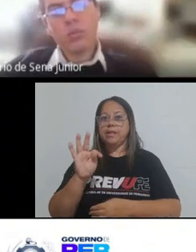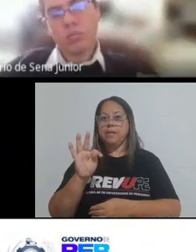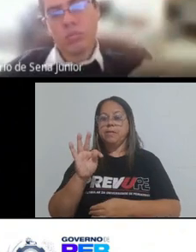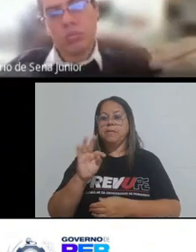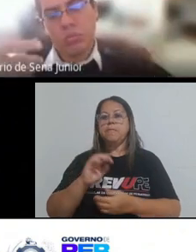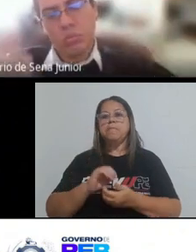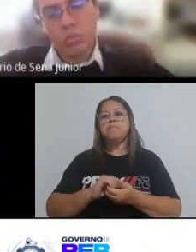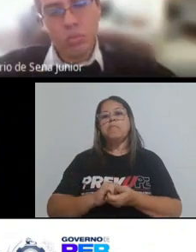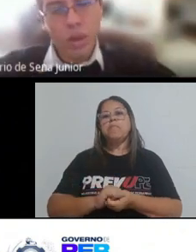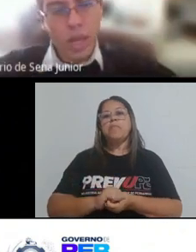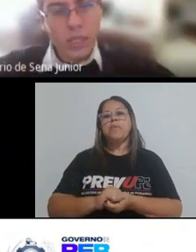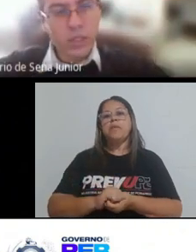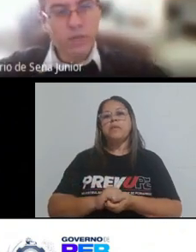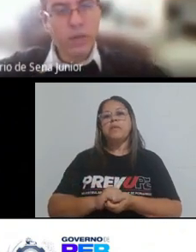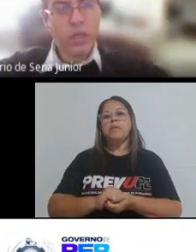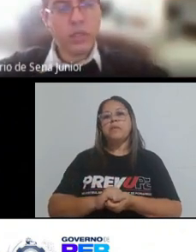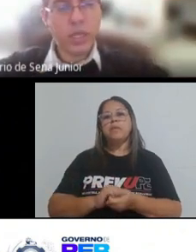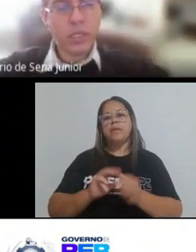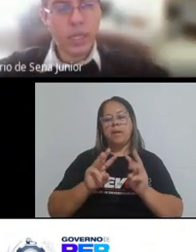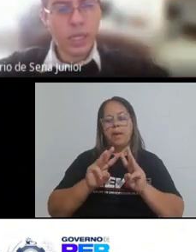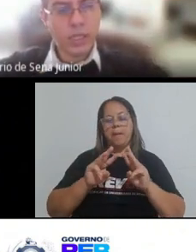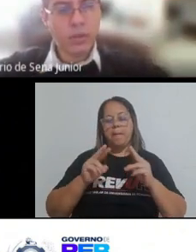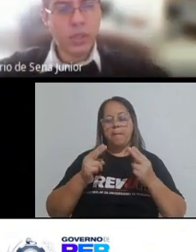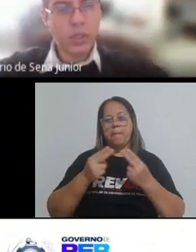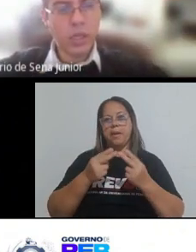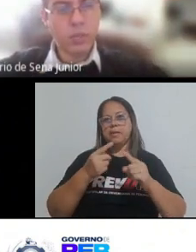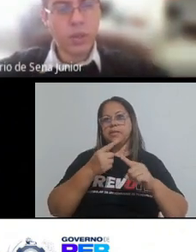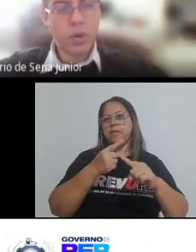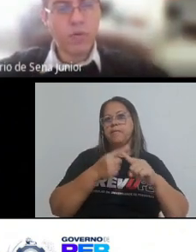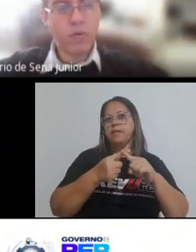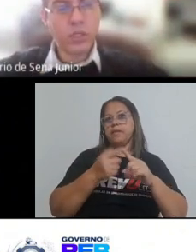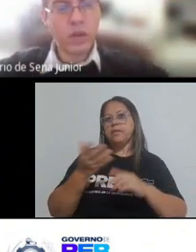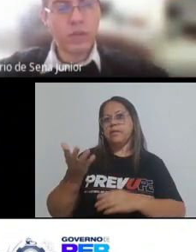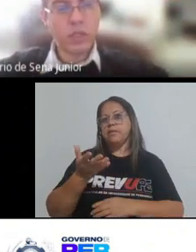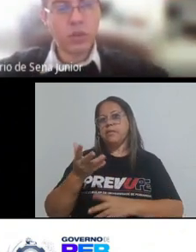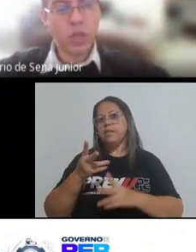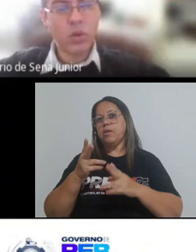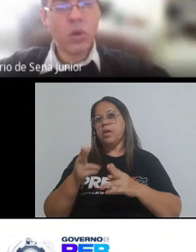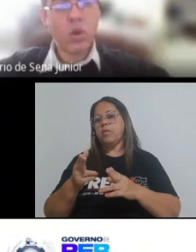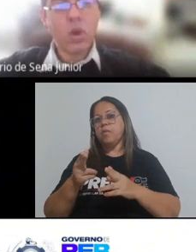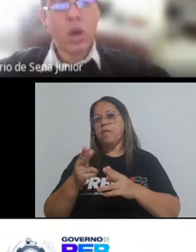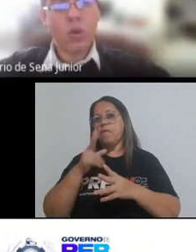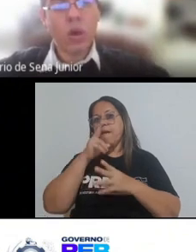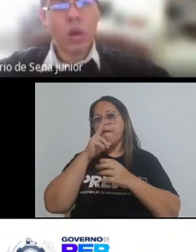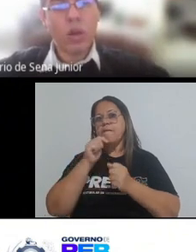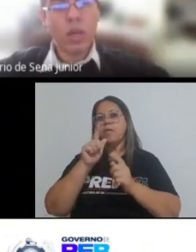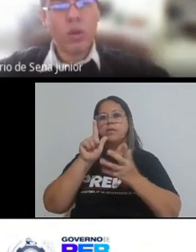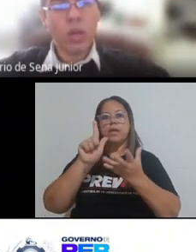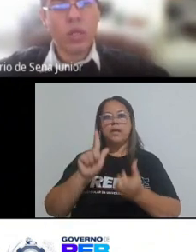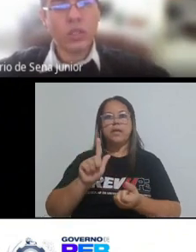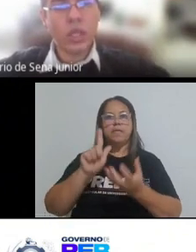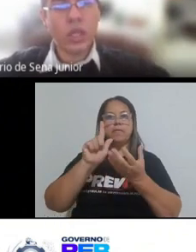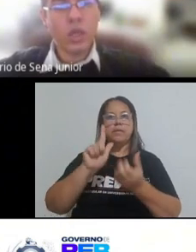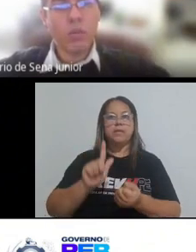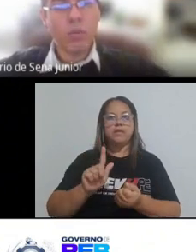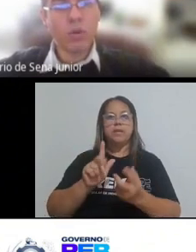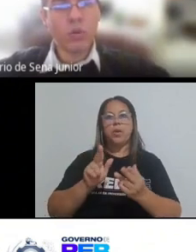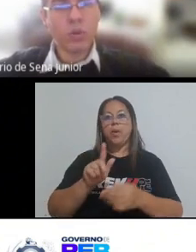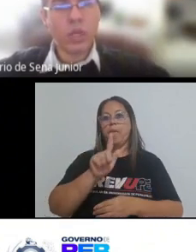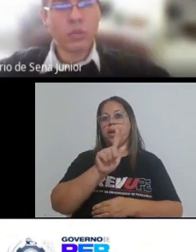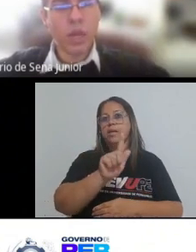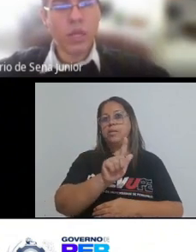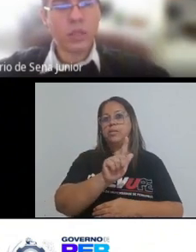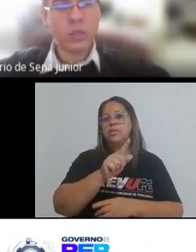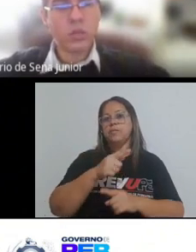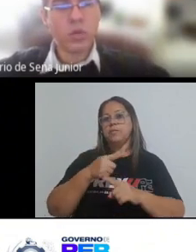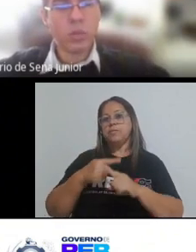massa vezes aceleração centrípeta igual a força gravitacional a qual é G produto